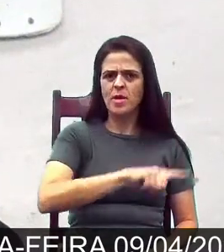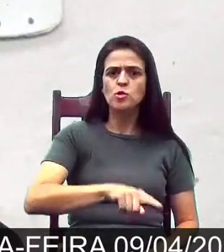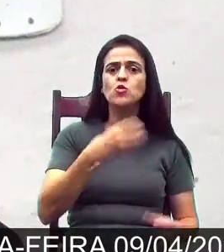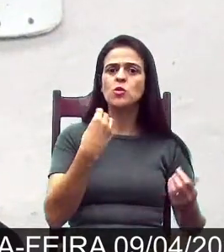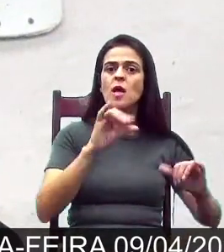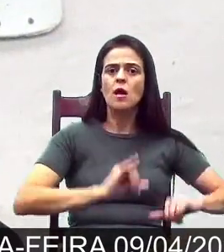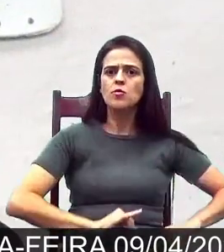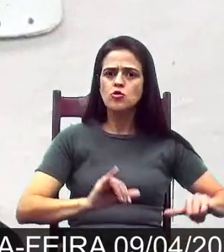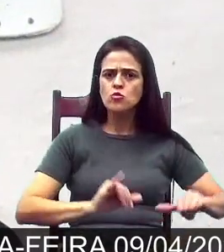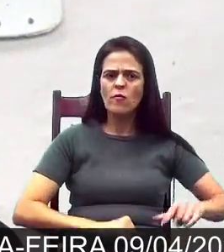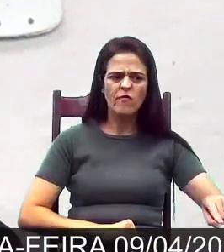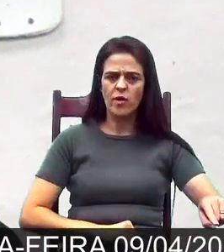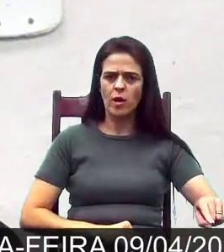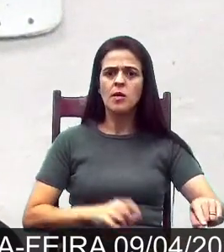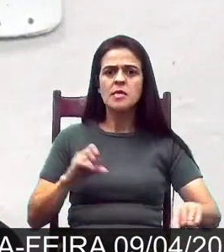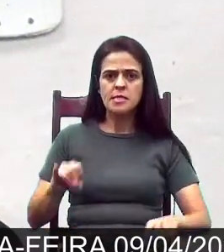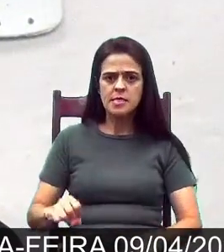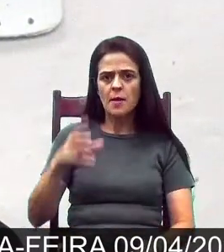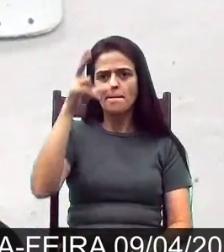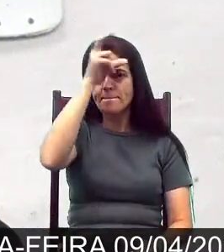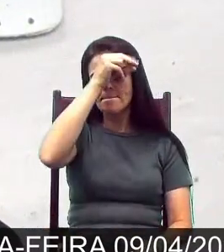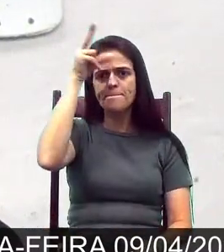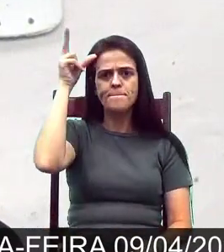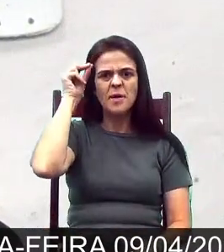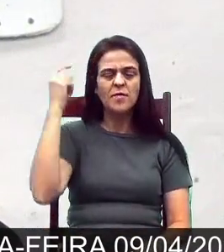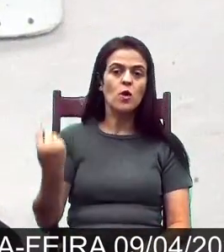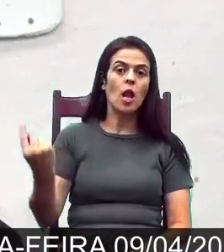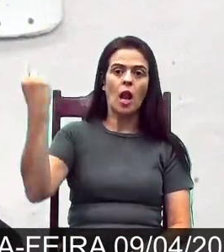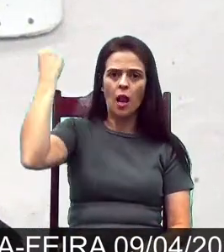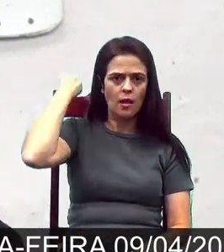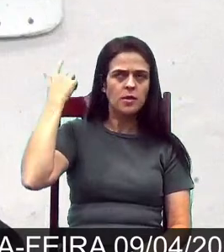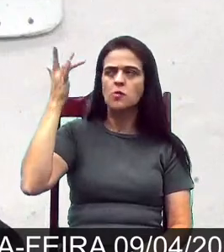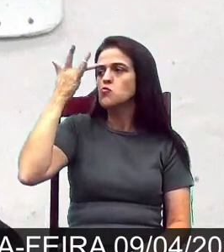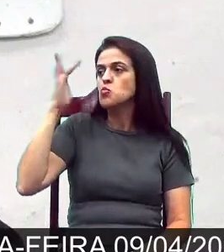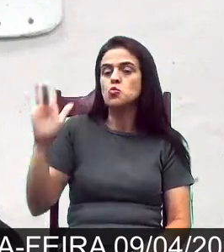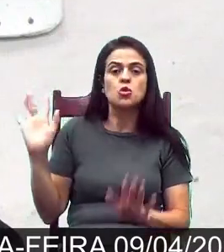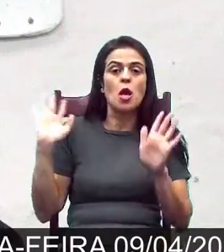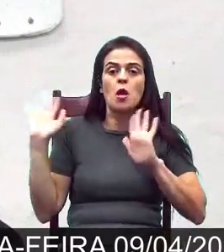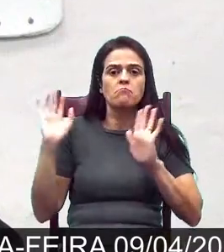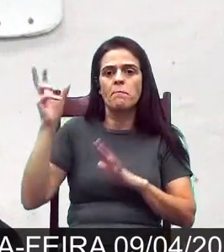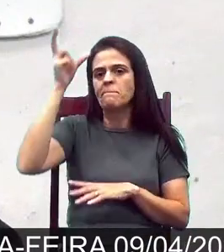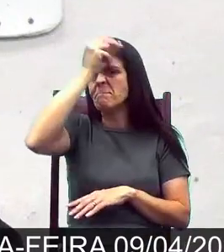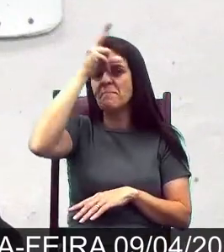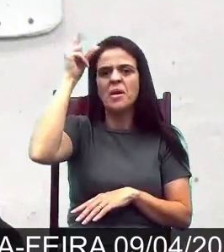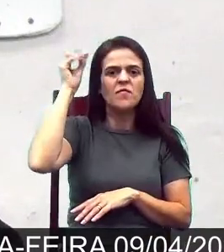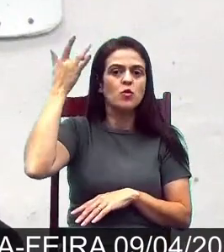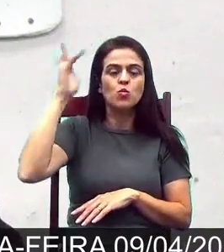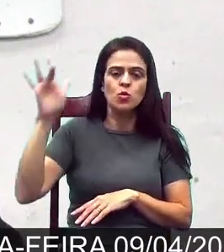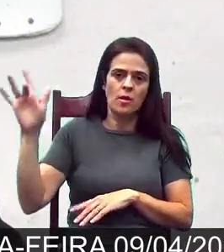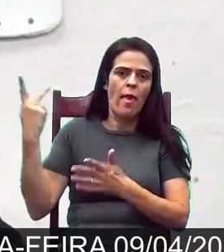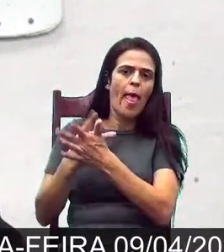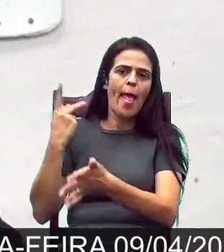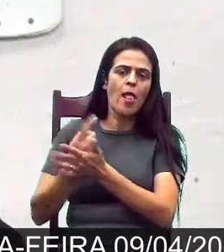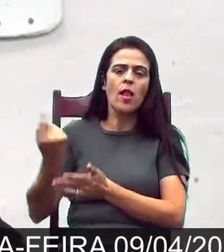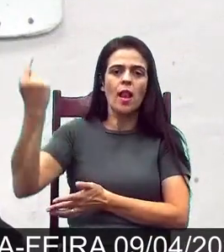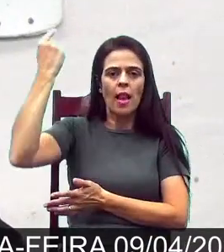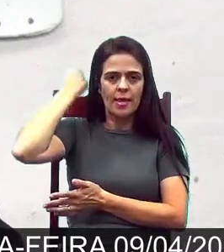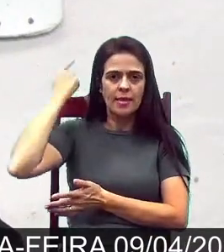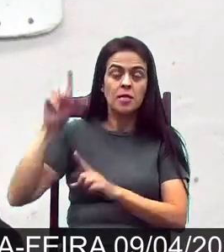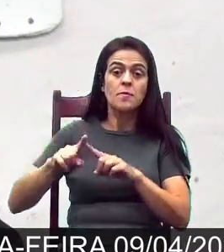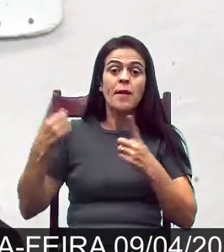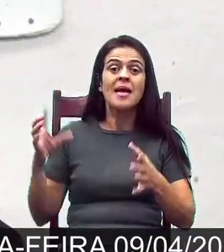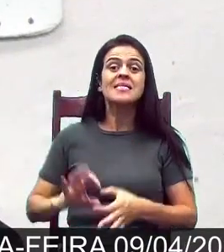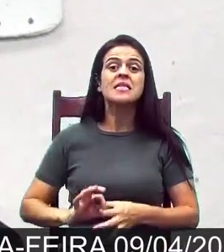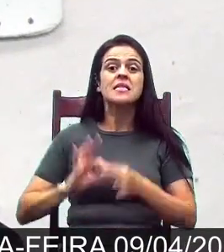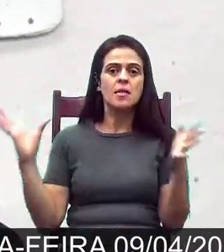preço. Se a prefeitura, lá atrás, não sei quem era o prefeito, mas cometeu o erro de liberar os alvará